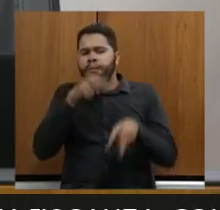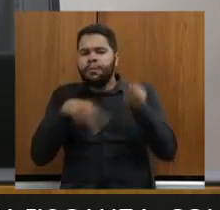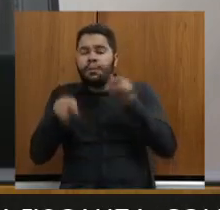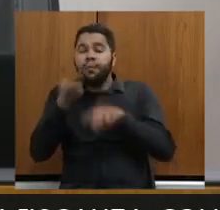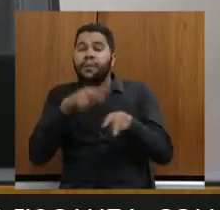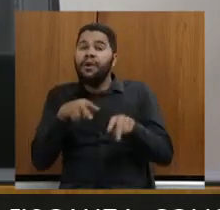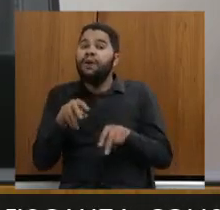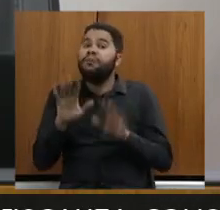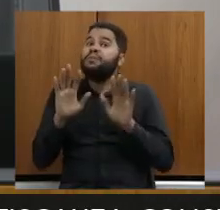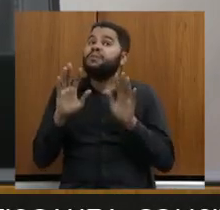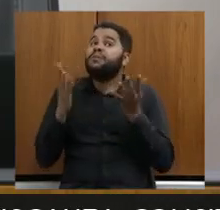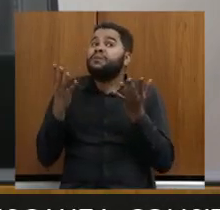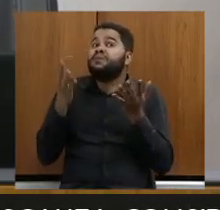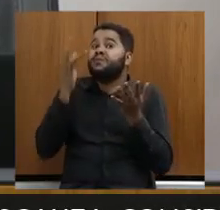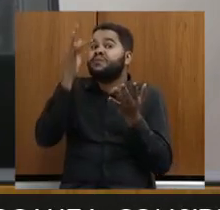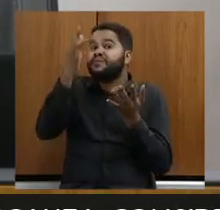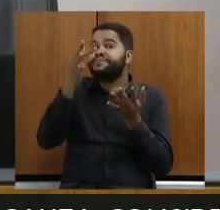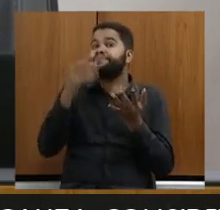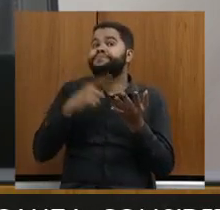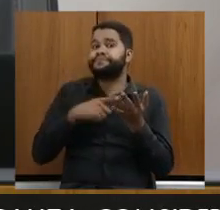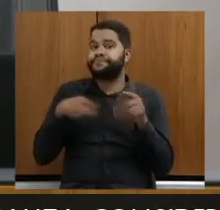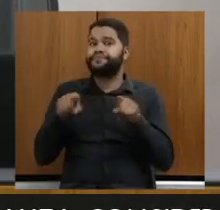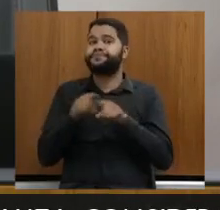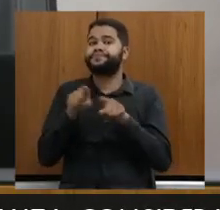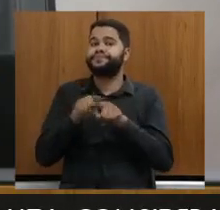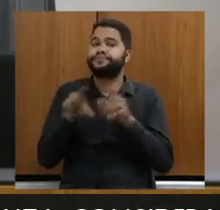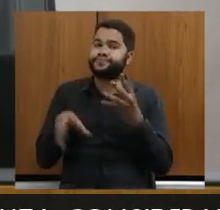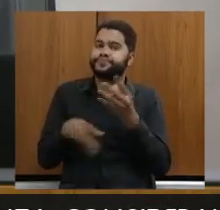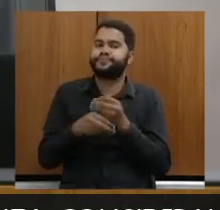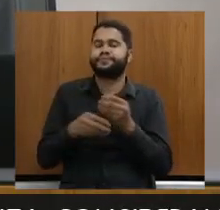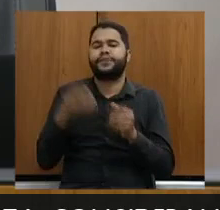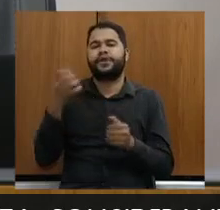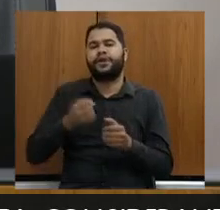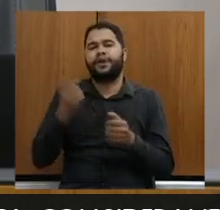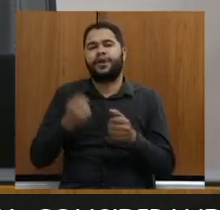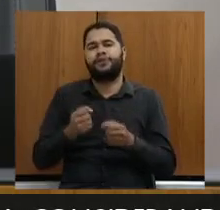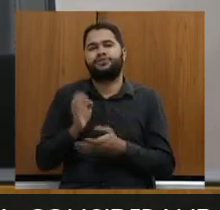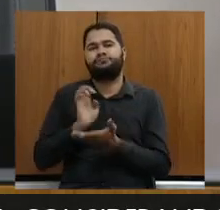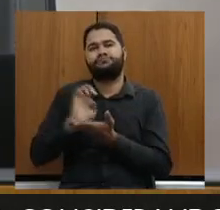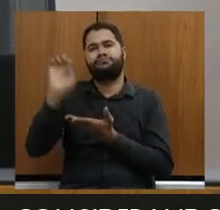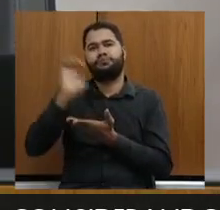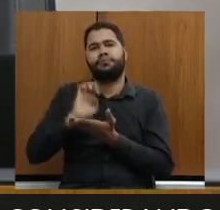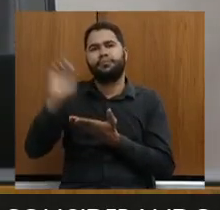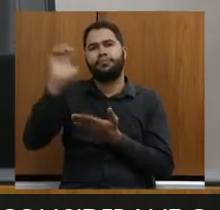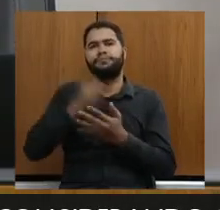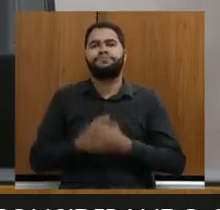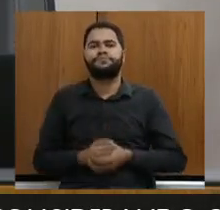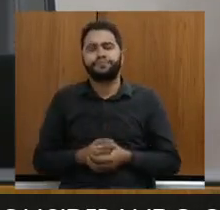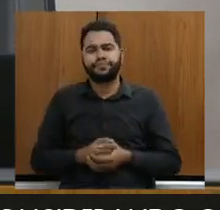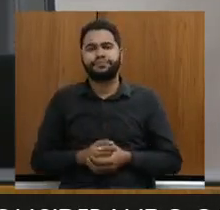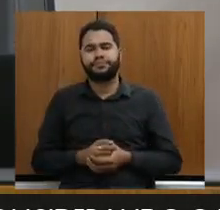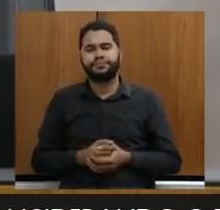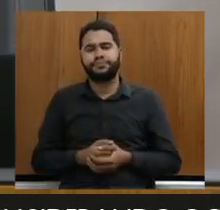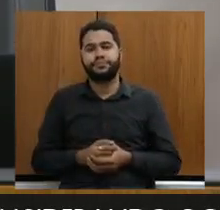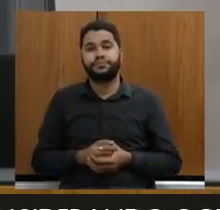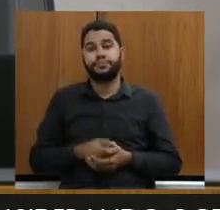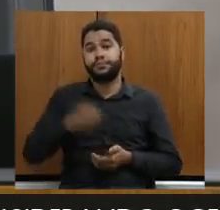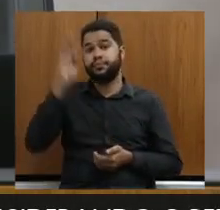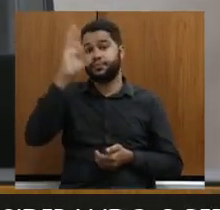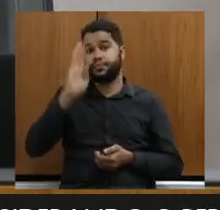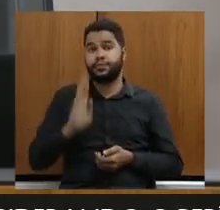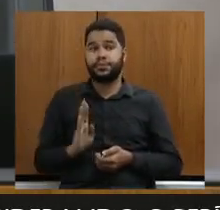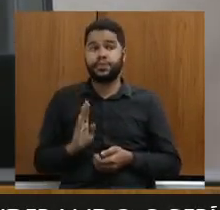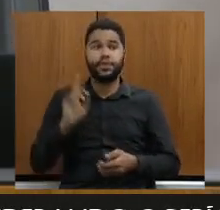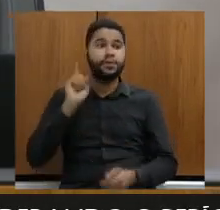análise Quem sabe no futuro nasceremos também o mercado de exportação de leite é o